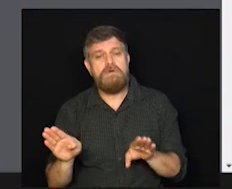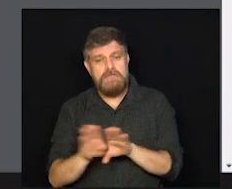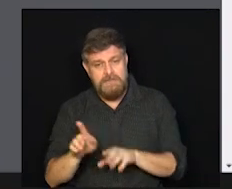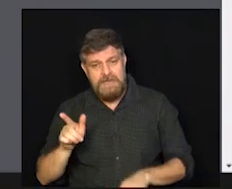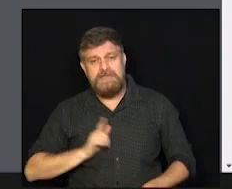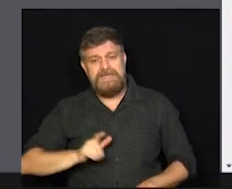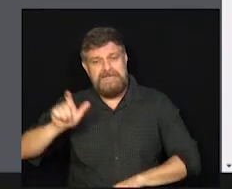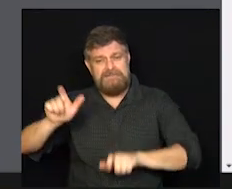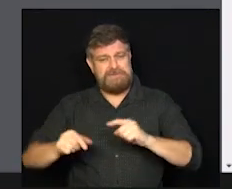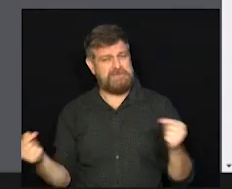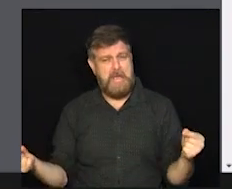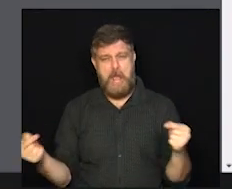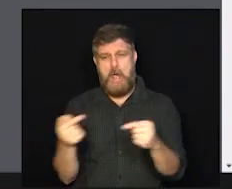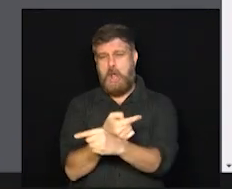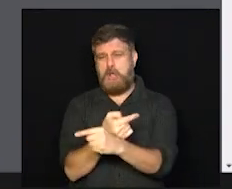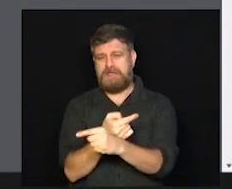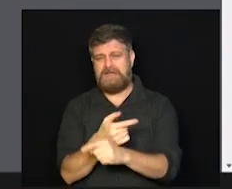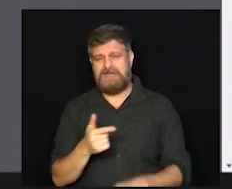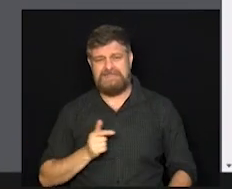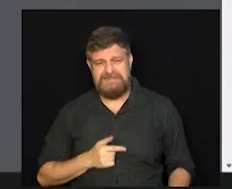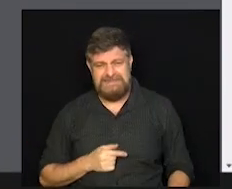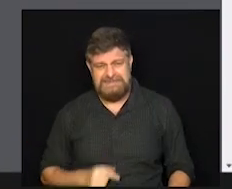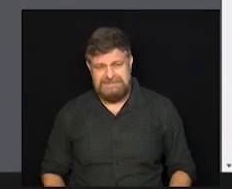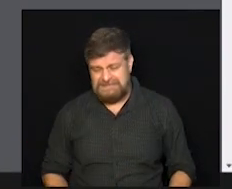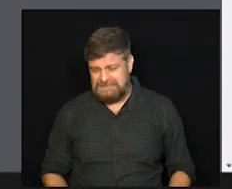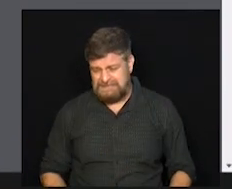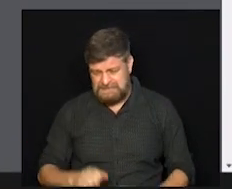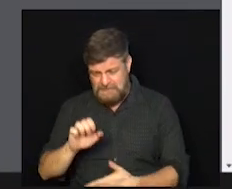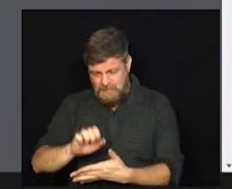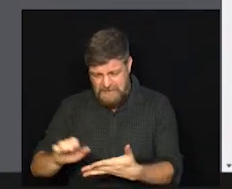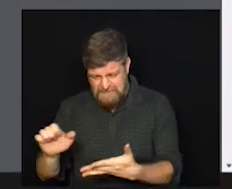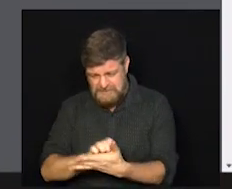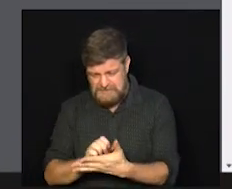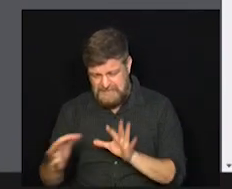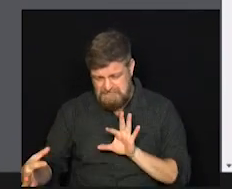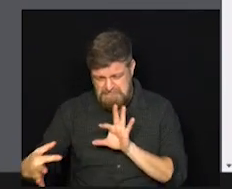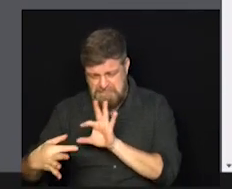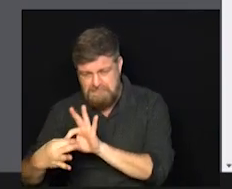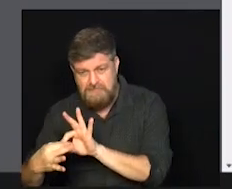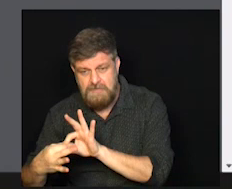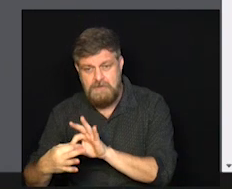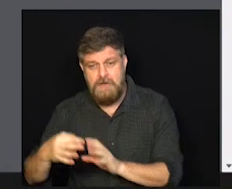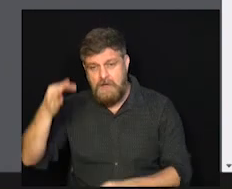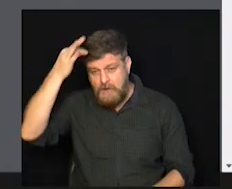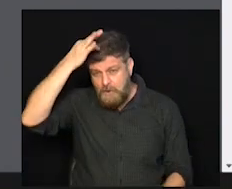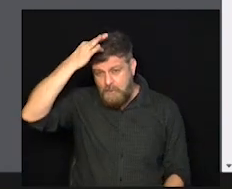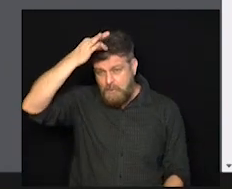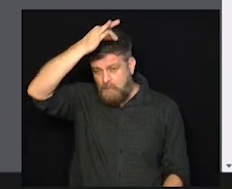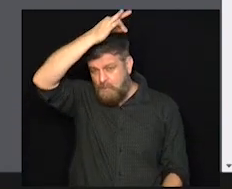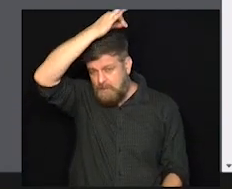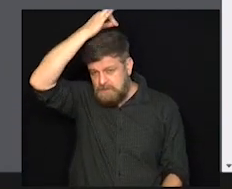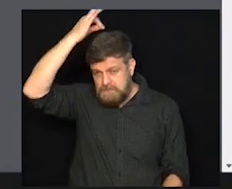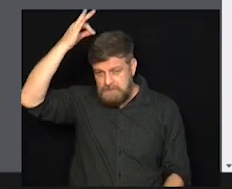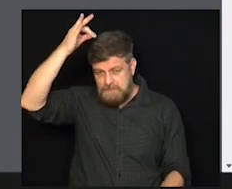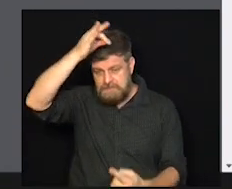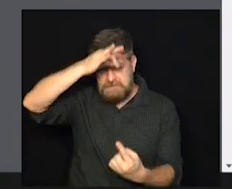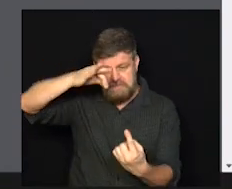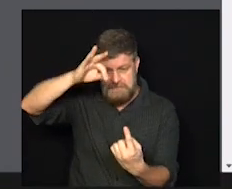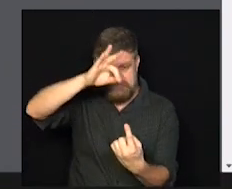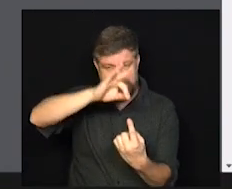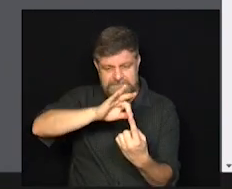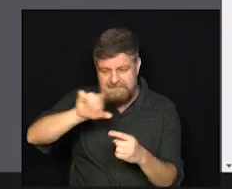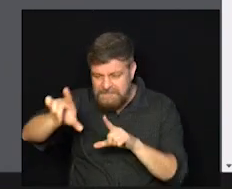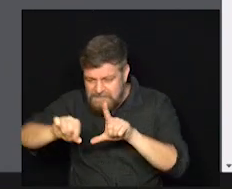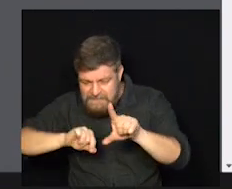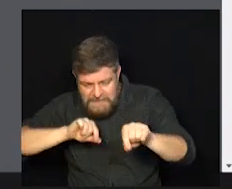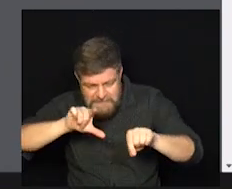são contrários a uma adesão como essa do evangelho. Mas o Espírito Santo acha caminhos melhores que os seus ministros.